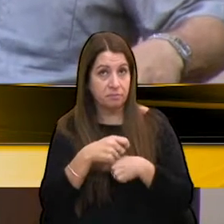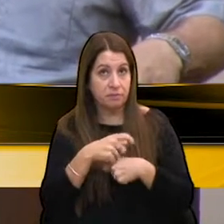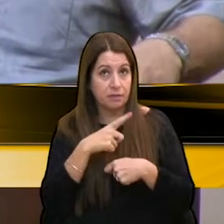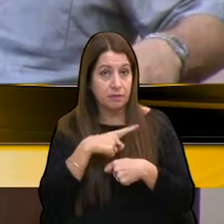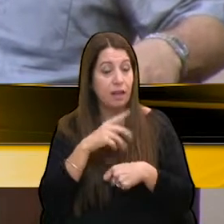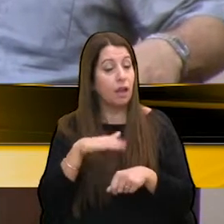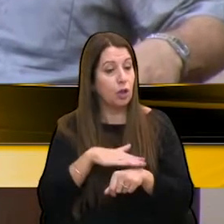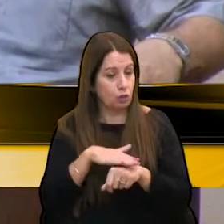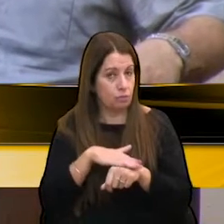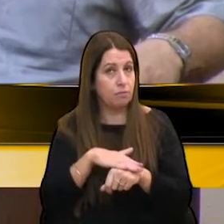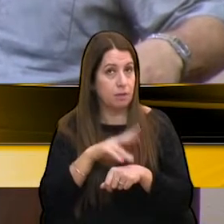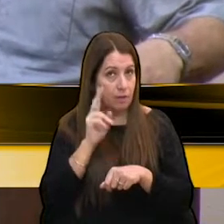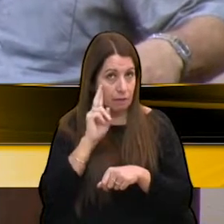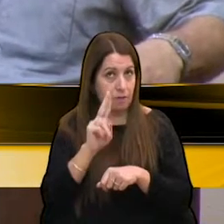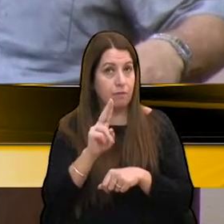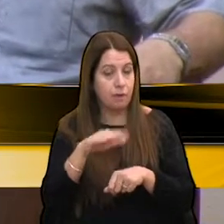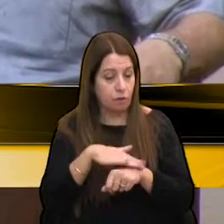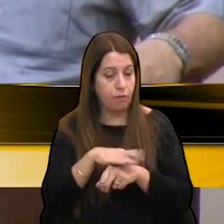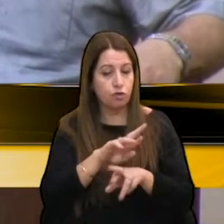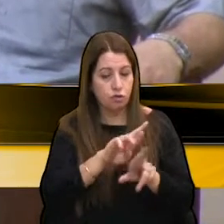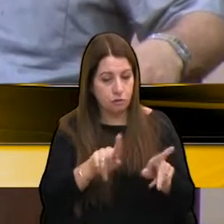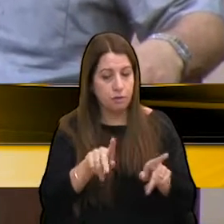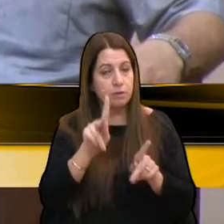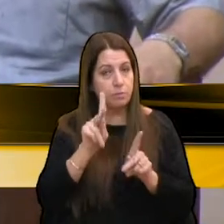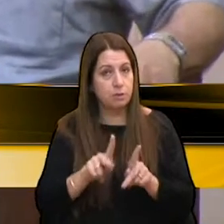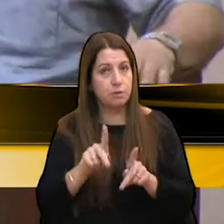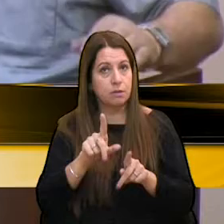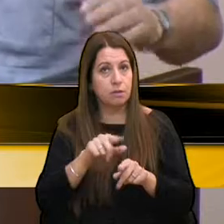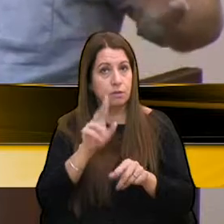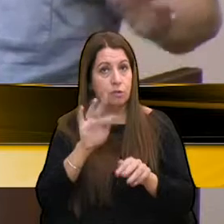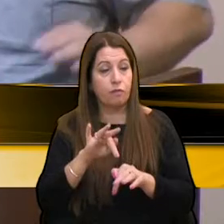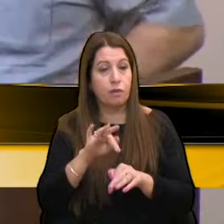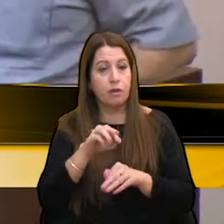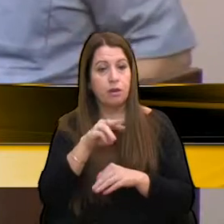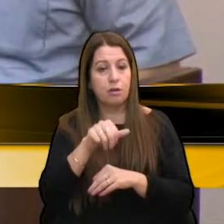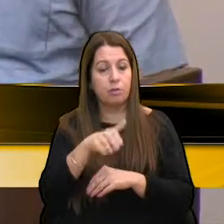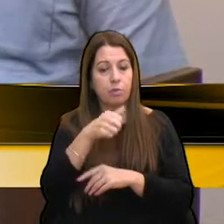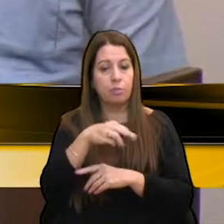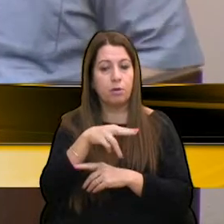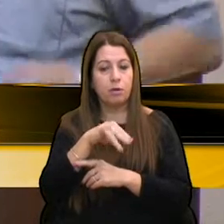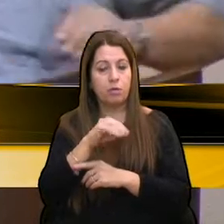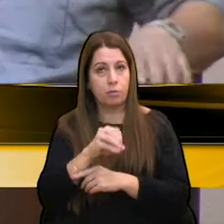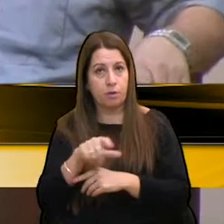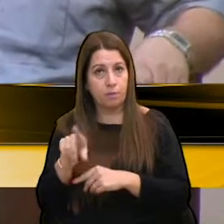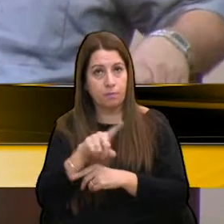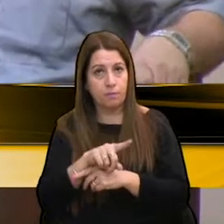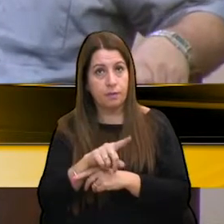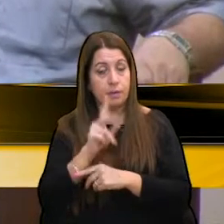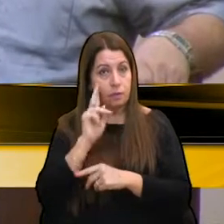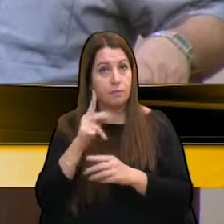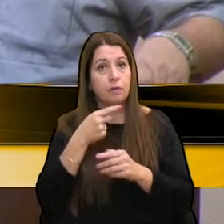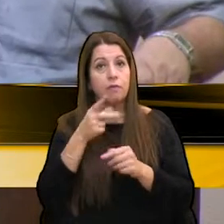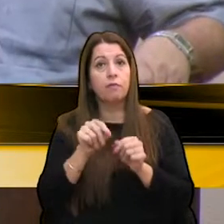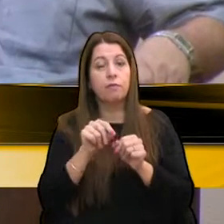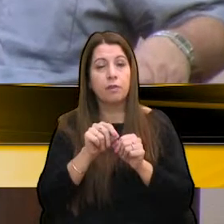tem diálogo, porque eu vi ela conversando com várias pessoas depois que eu saí ali do 1º de maio. Presidente, obrigado. Então, nós faremos uma indicação para que tenha